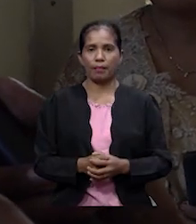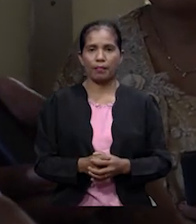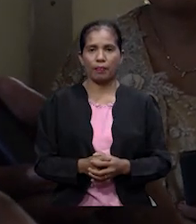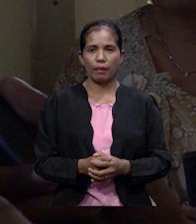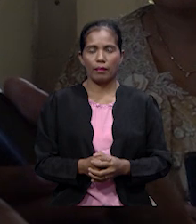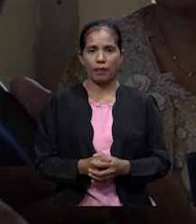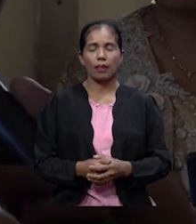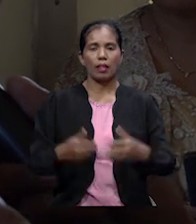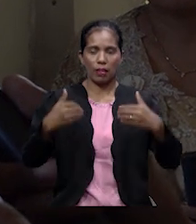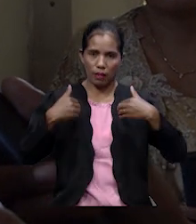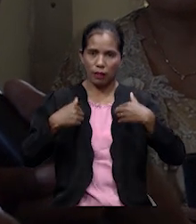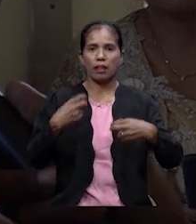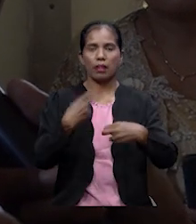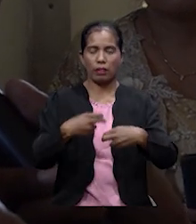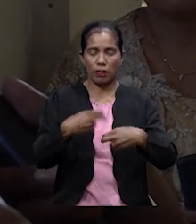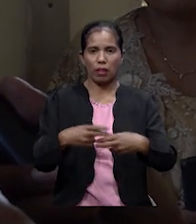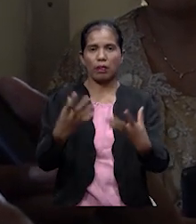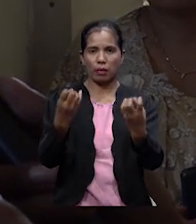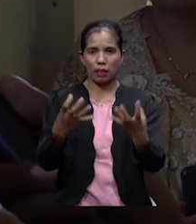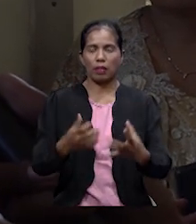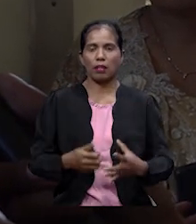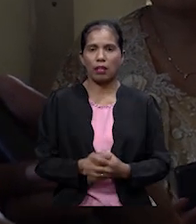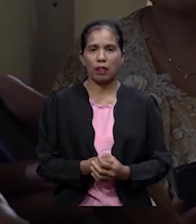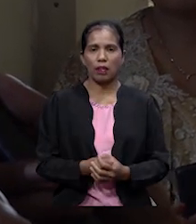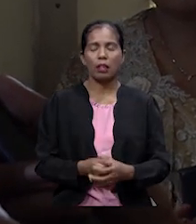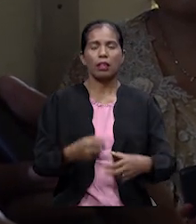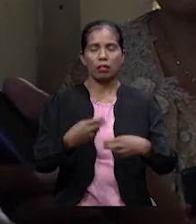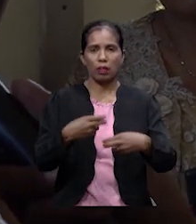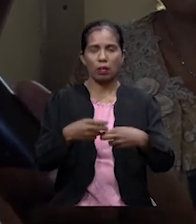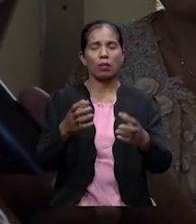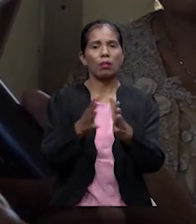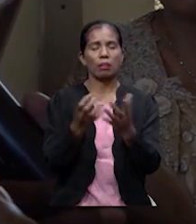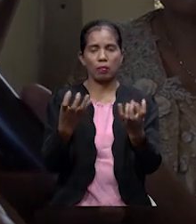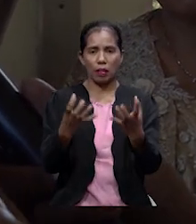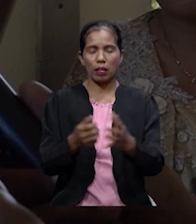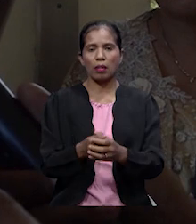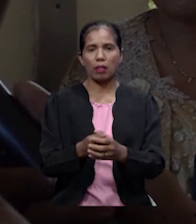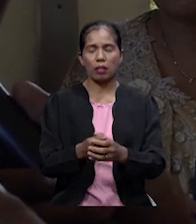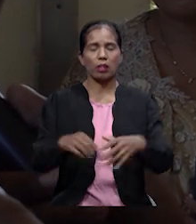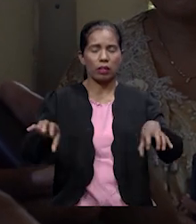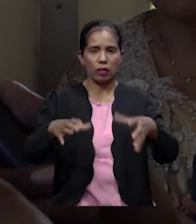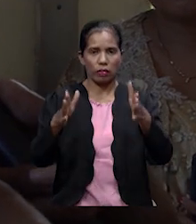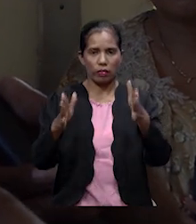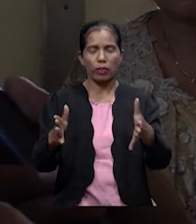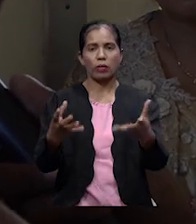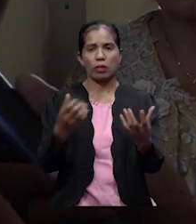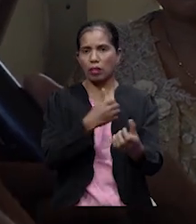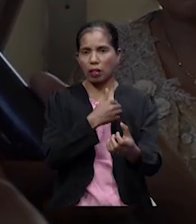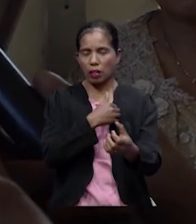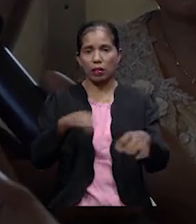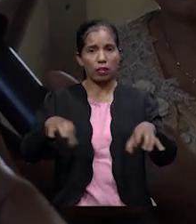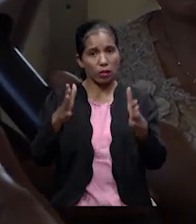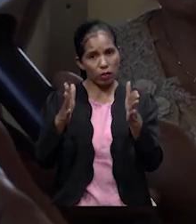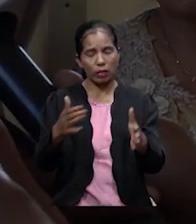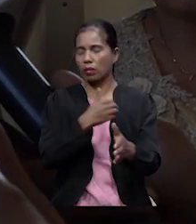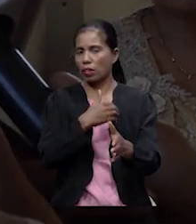E tem dificuldades hoje, dificuldades boas, mas recursos humanos lá suficiente. Recursos humanos na